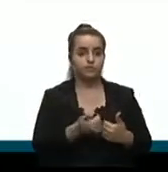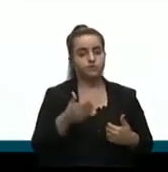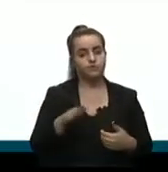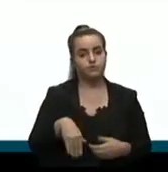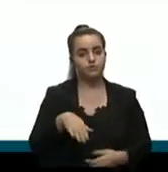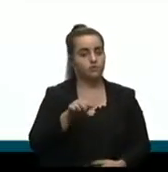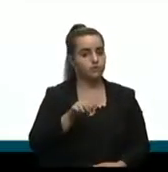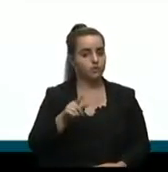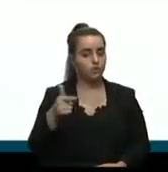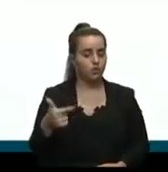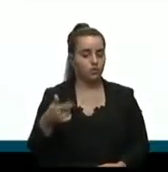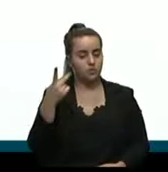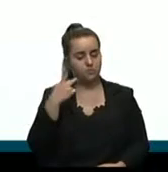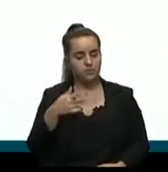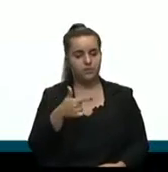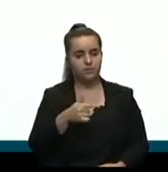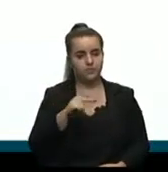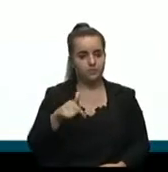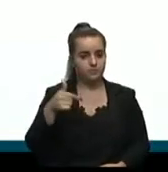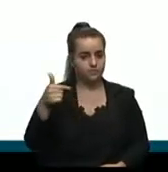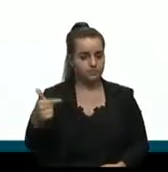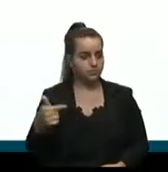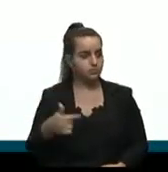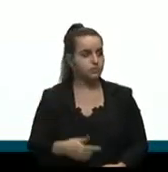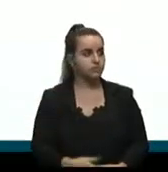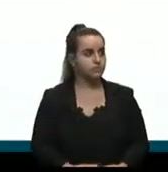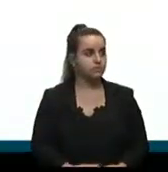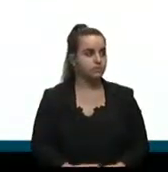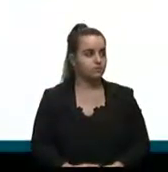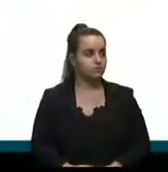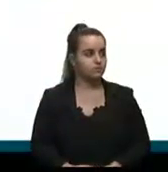o 2 para ficar 2 ao quadrado.